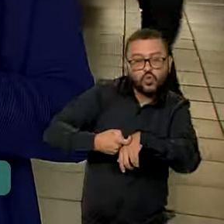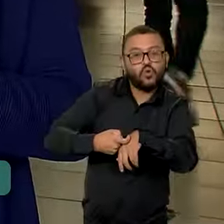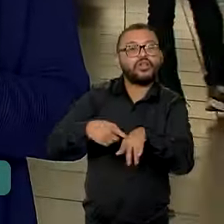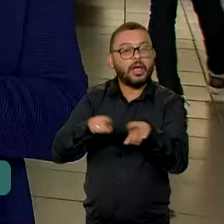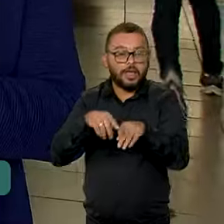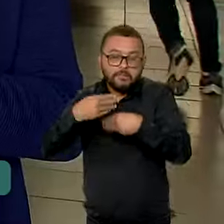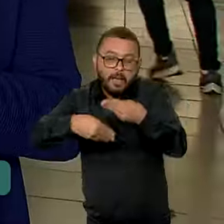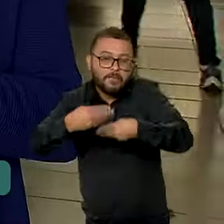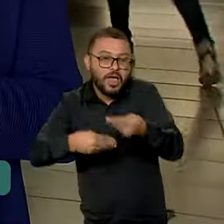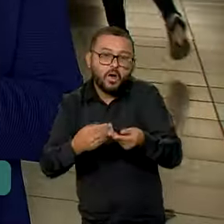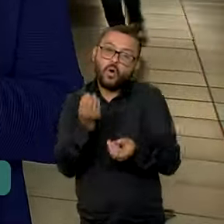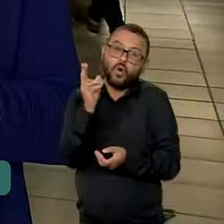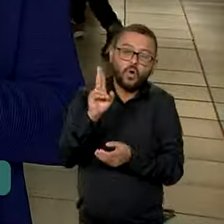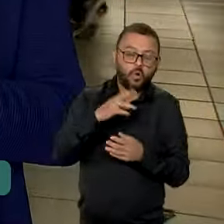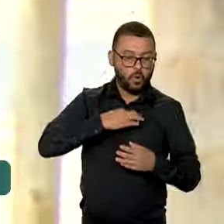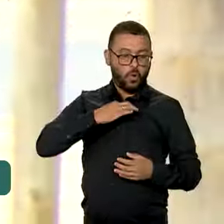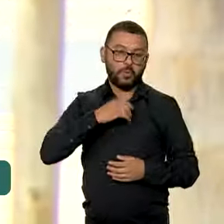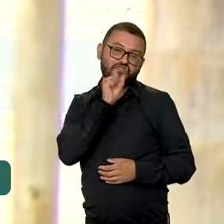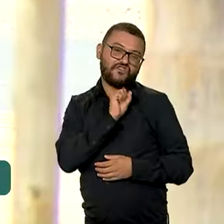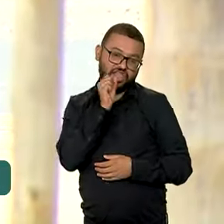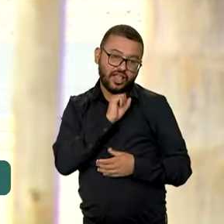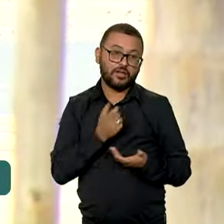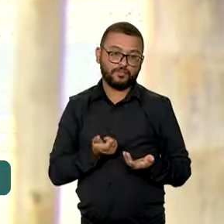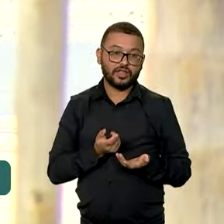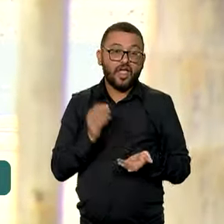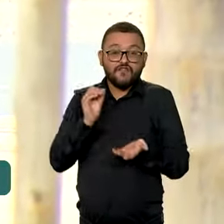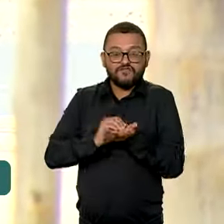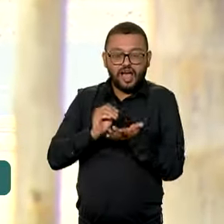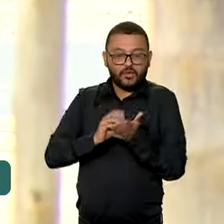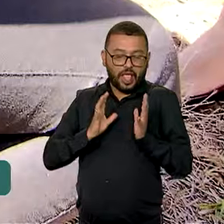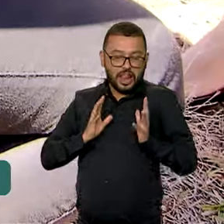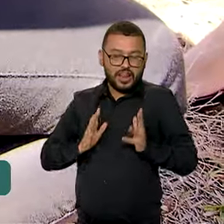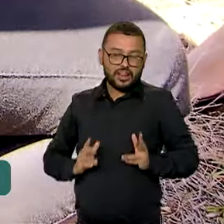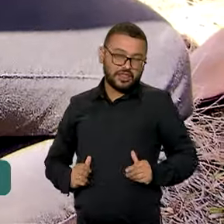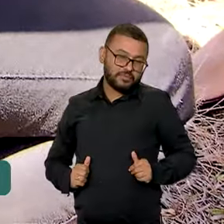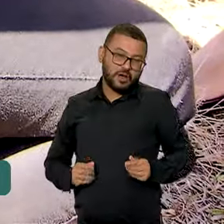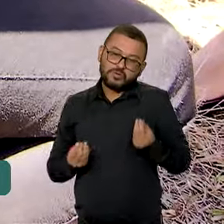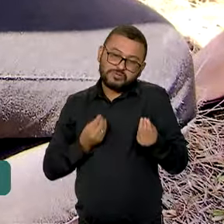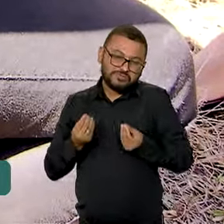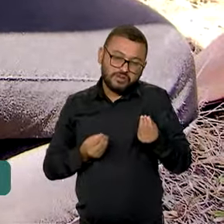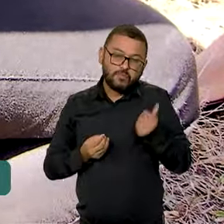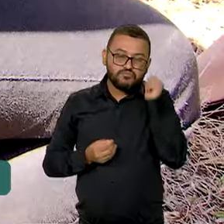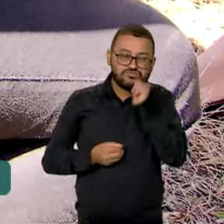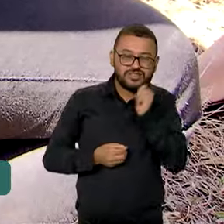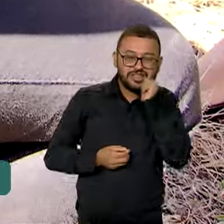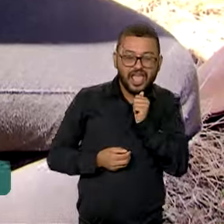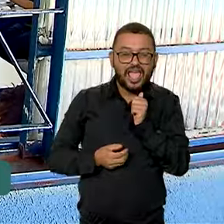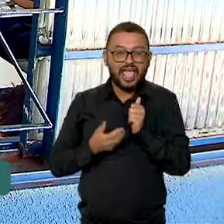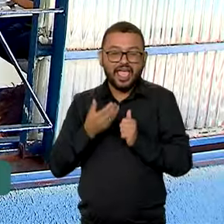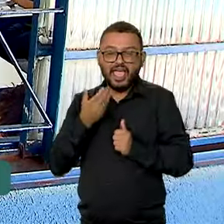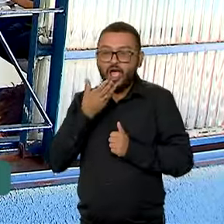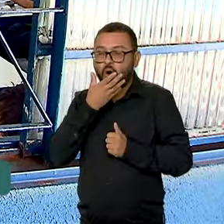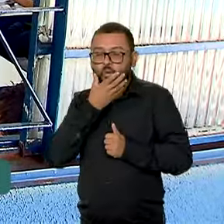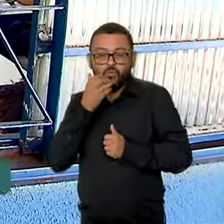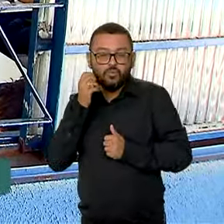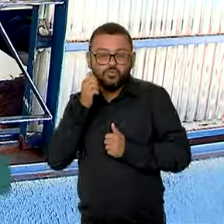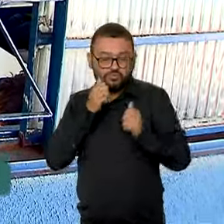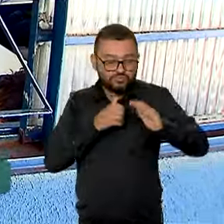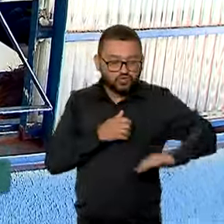e até roupas velhas. A falta de higiene adequada faz com que meninas e mulheres se